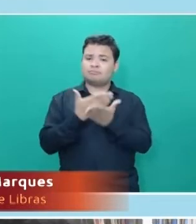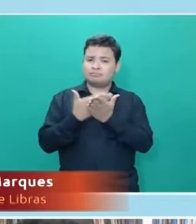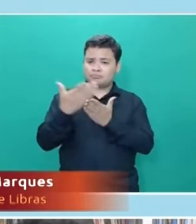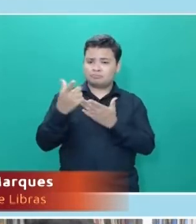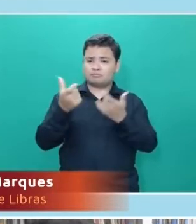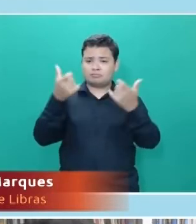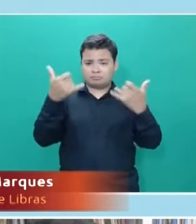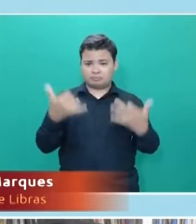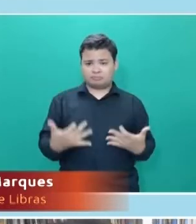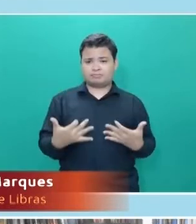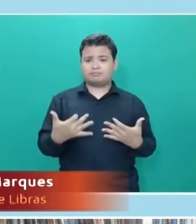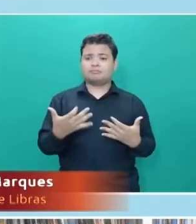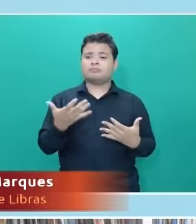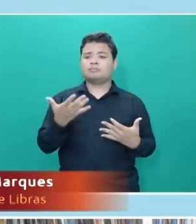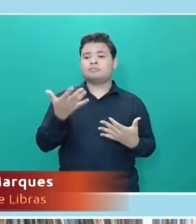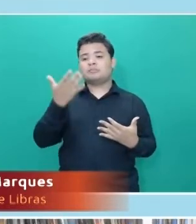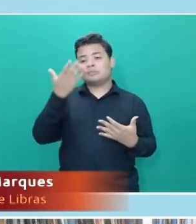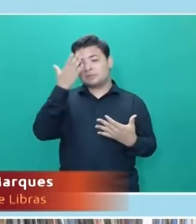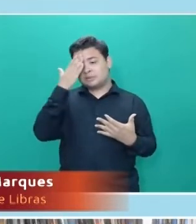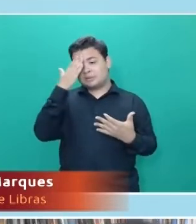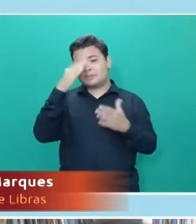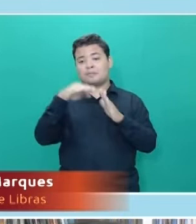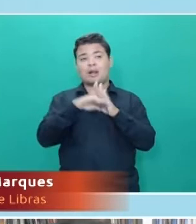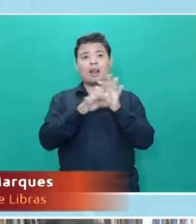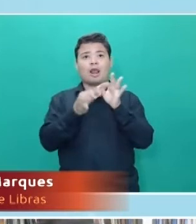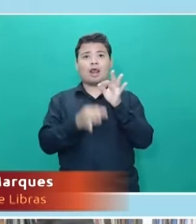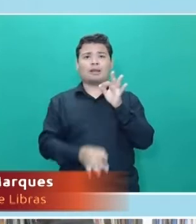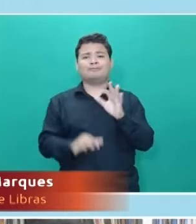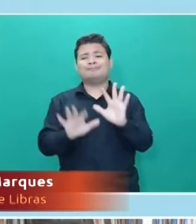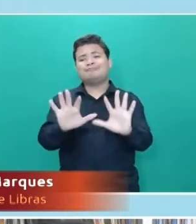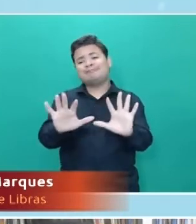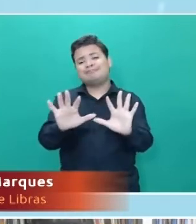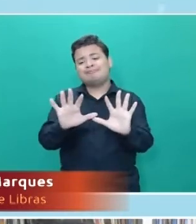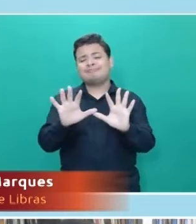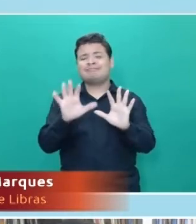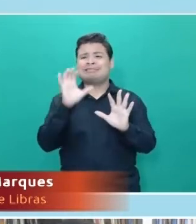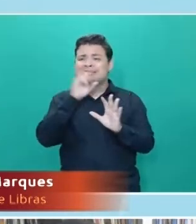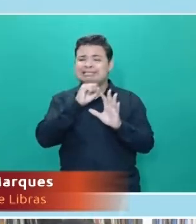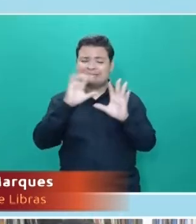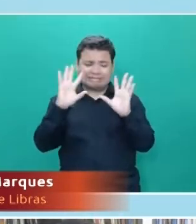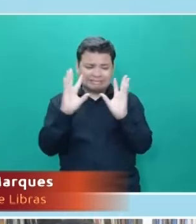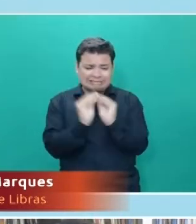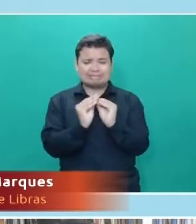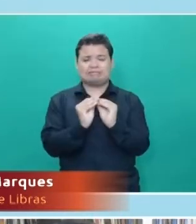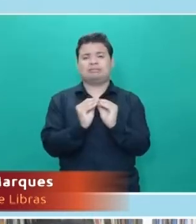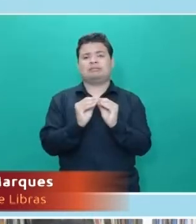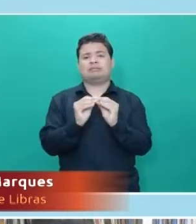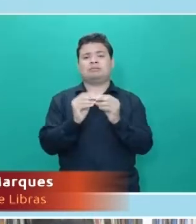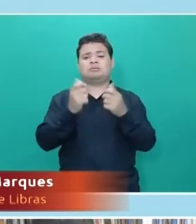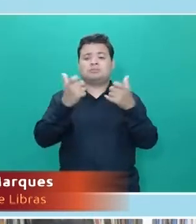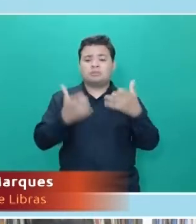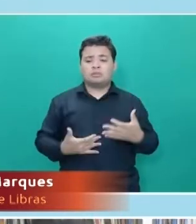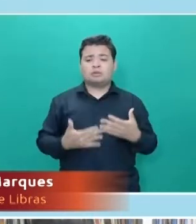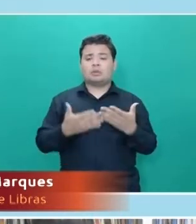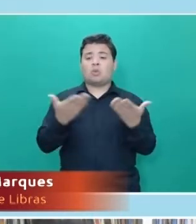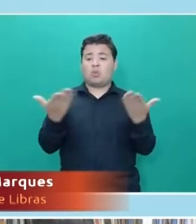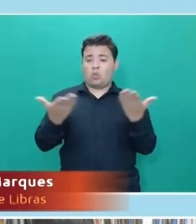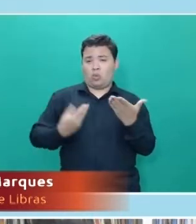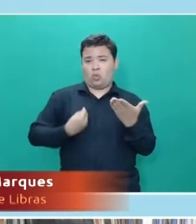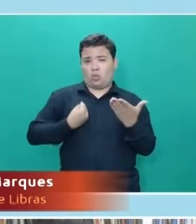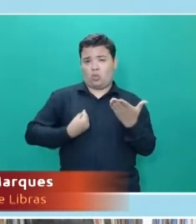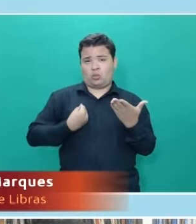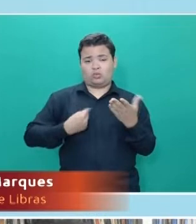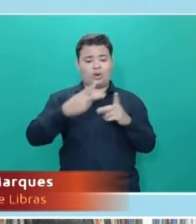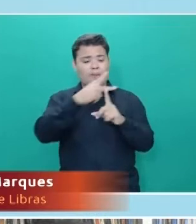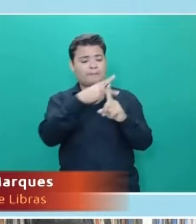que seria uma explicação que demoraria o programa inteiro, mas de uma forma rápida, como funciona atualmente o